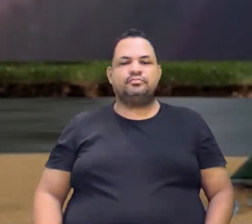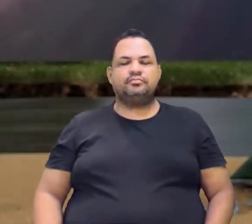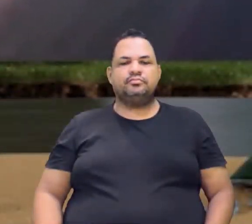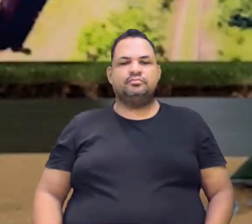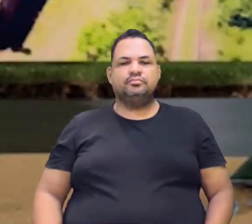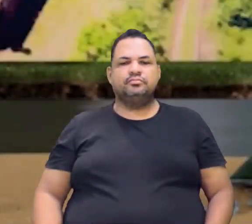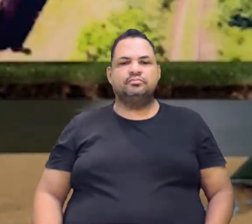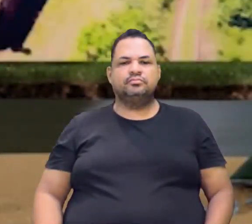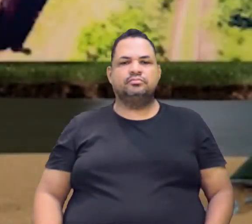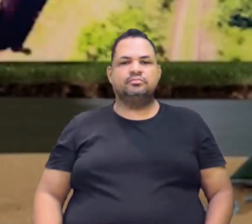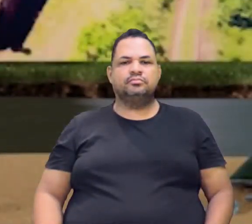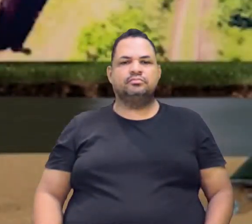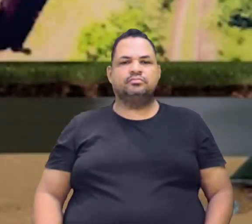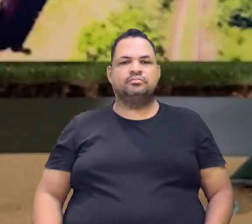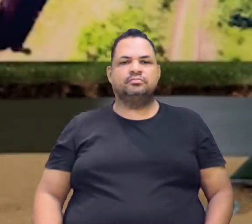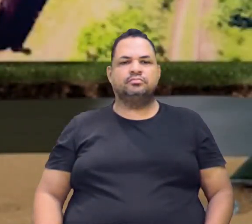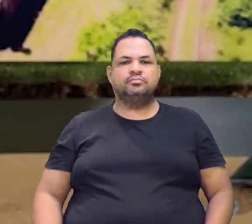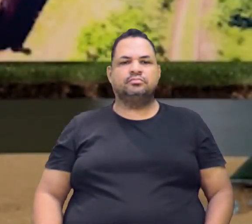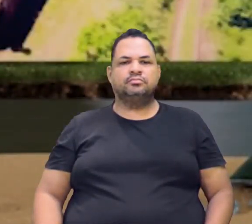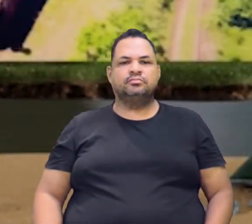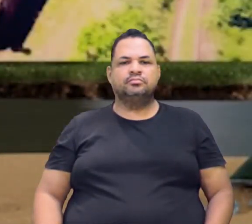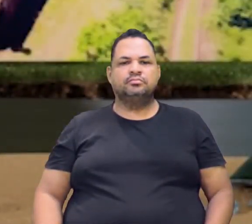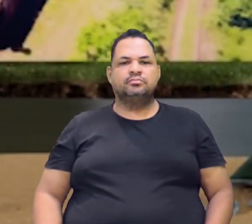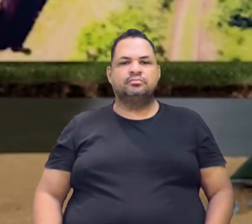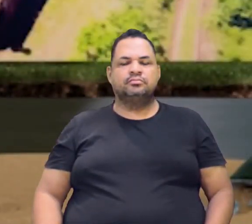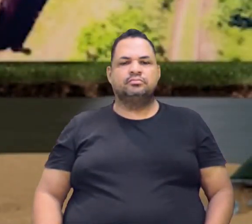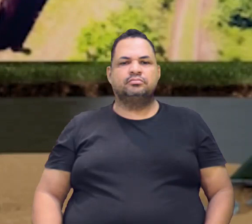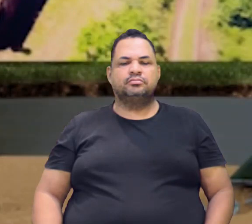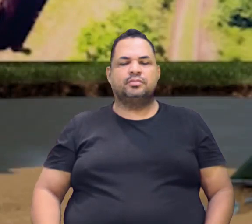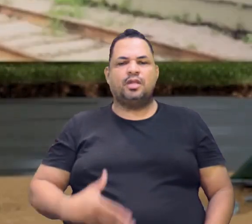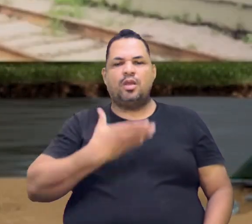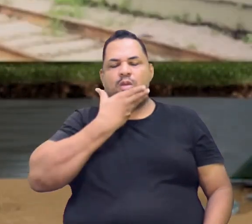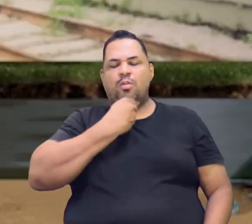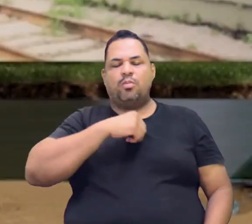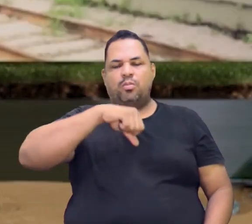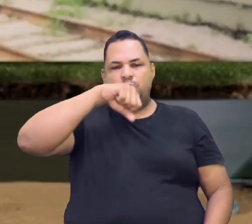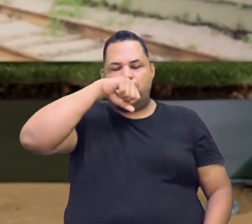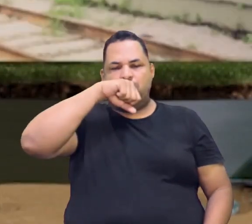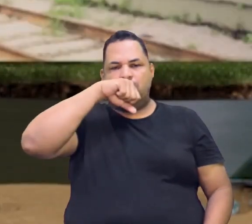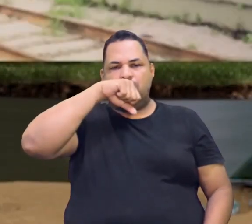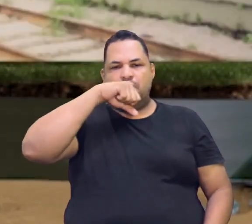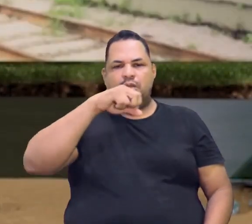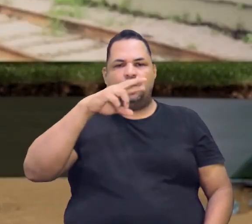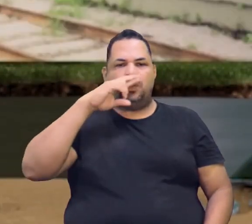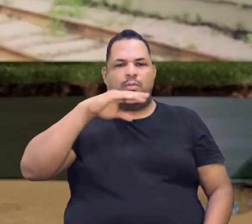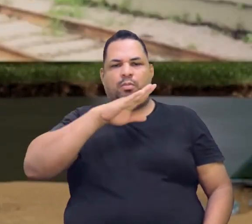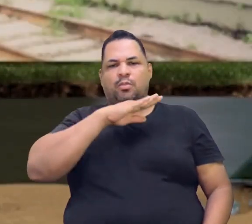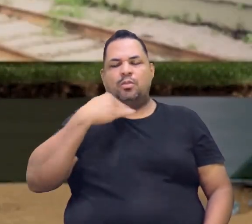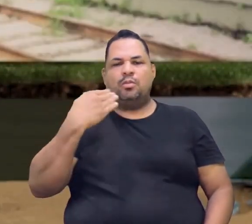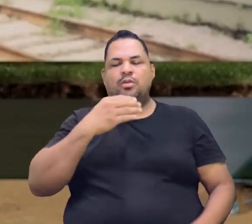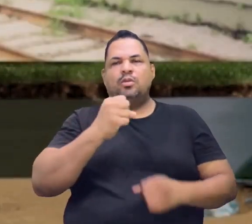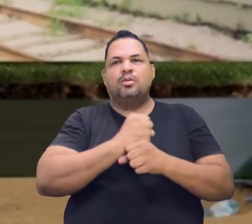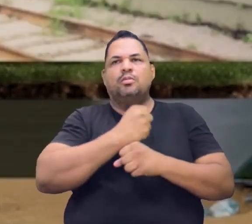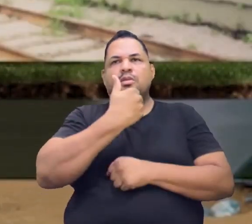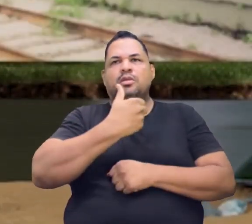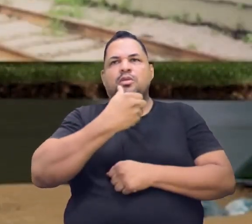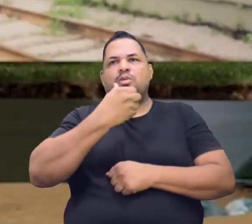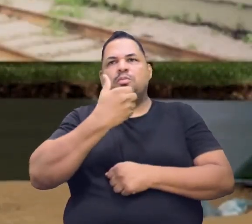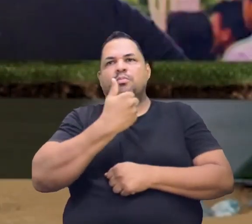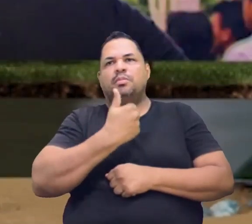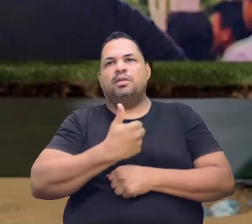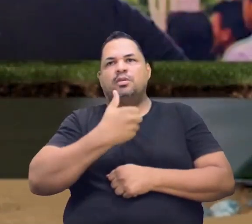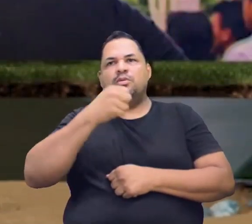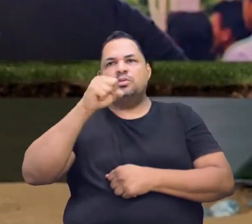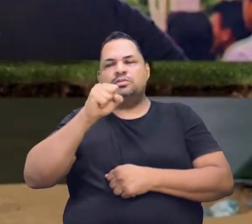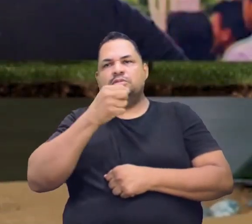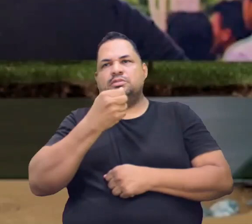Isso aqui, ó. Então, o pai do Rondon morre em 1864. Antes de morrer,